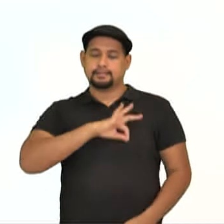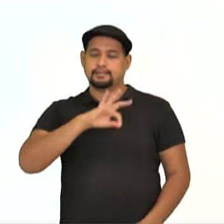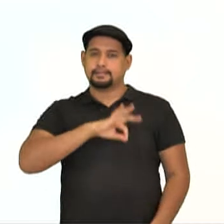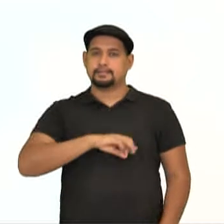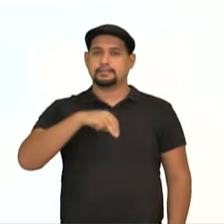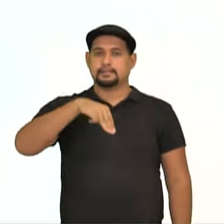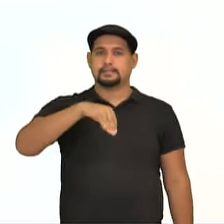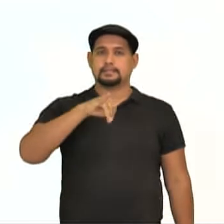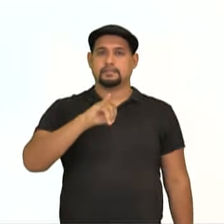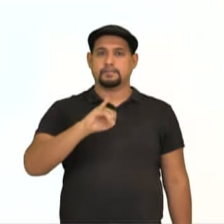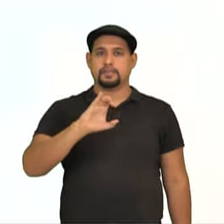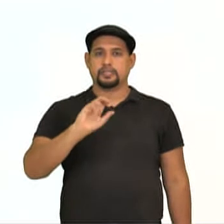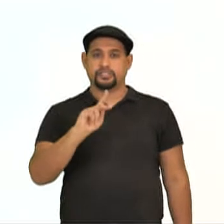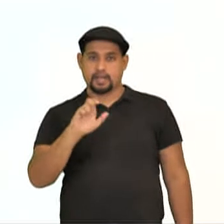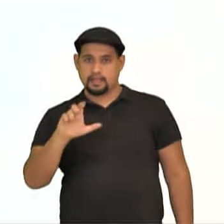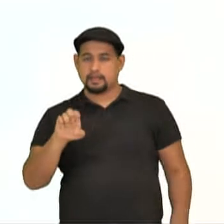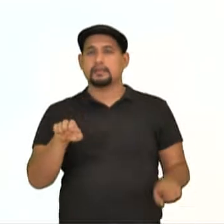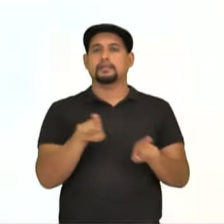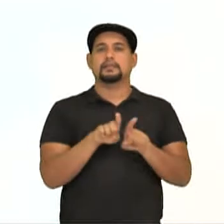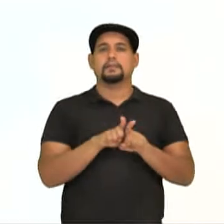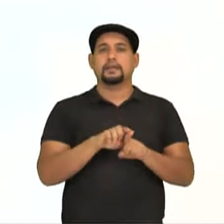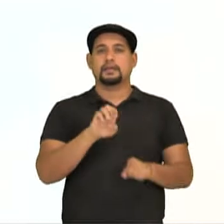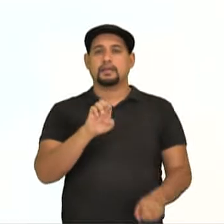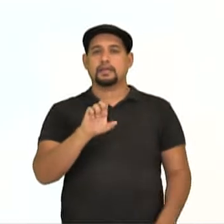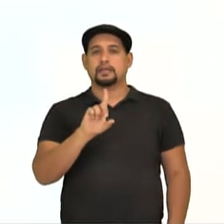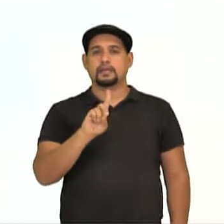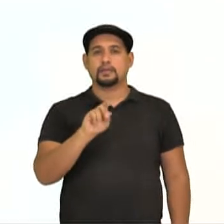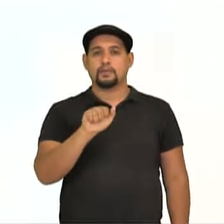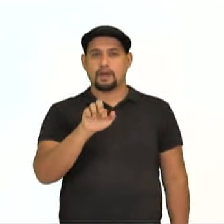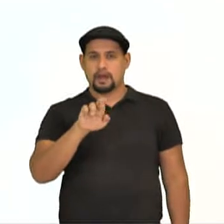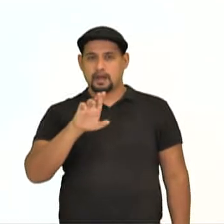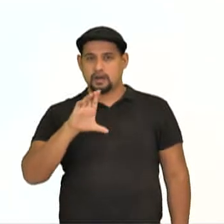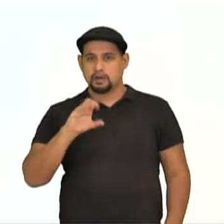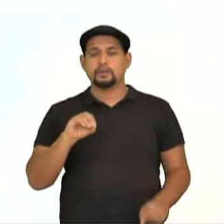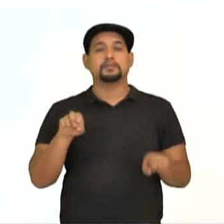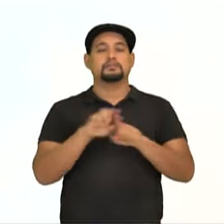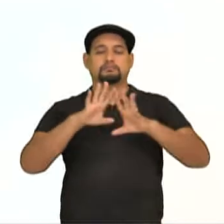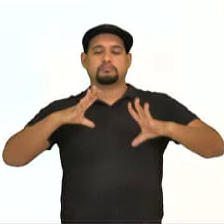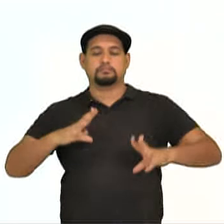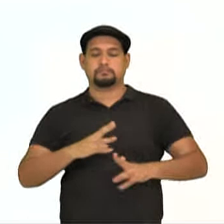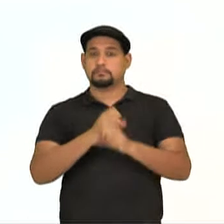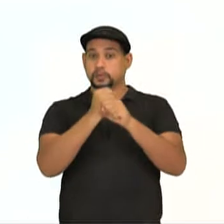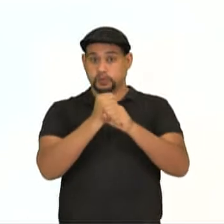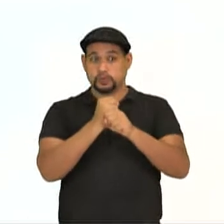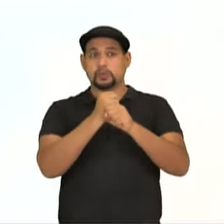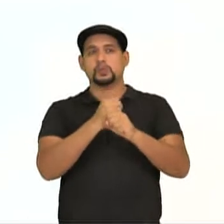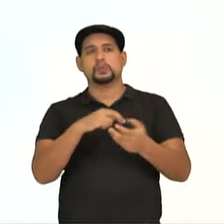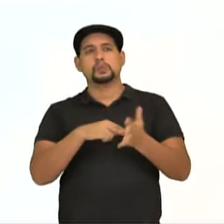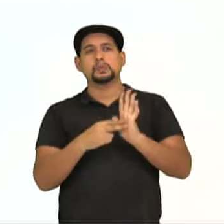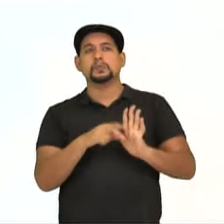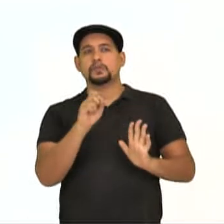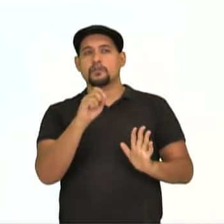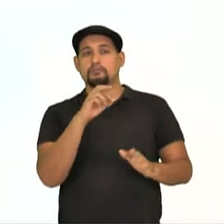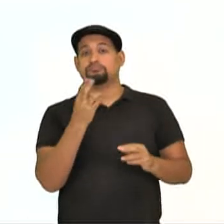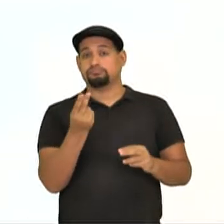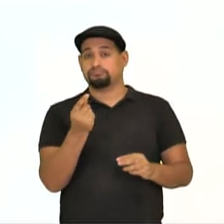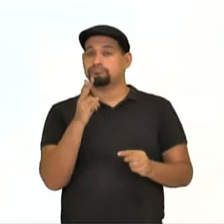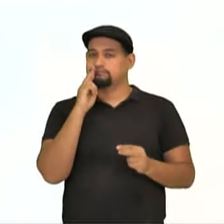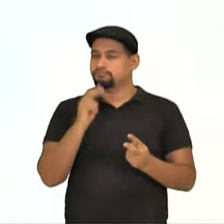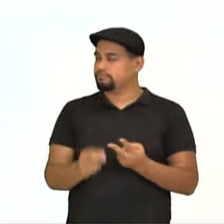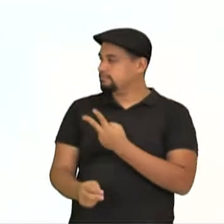da Michele, o salário do Eduardo e o total, somando os dois, que é 4.100. E temos todas as despesas que ele